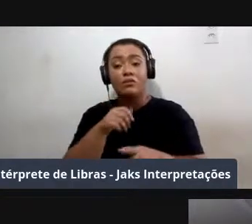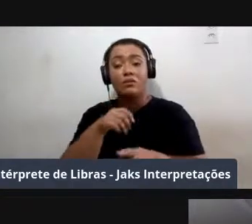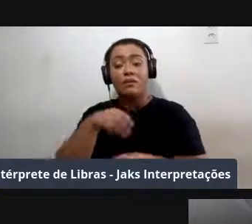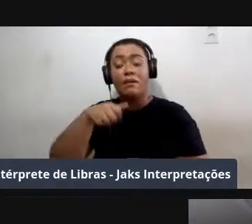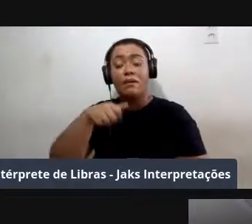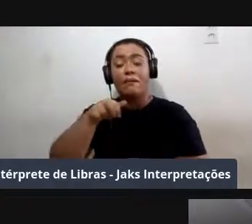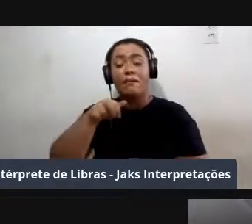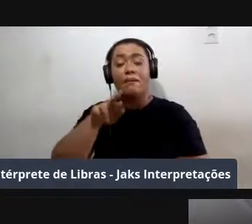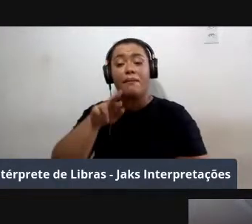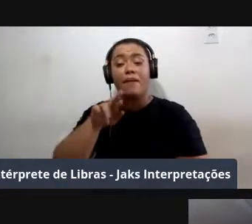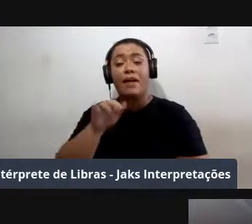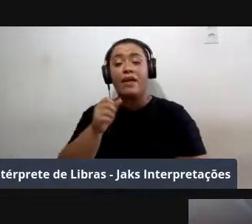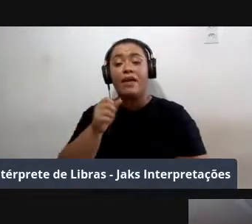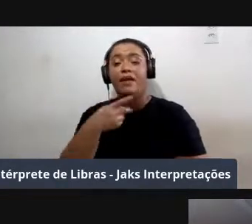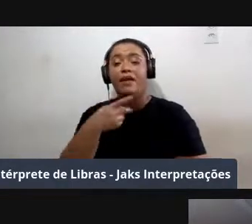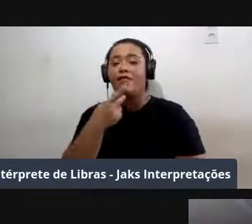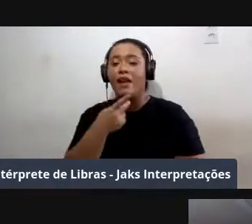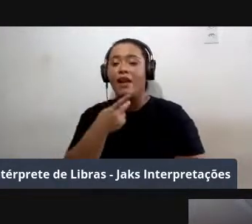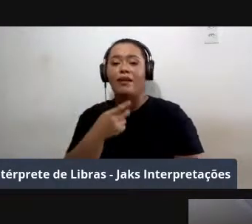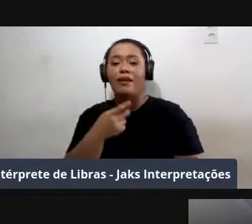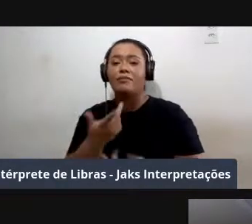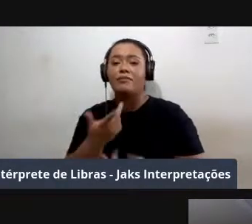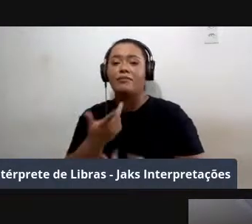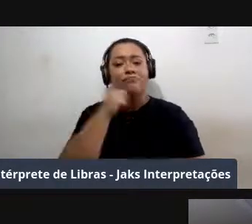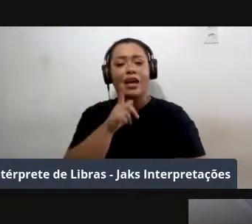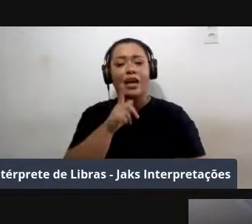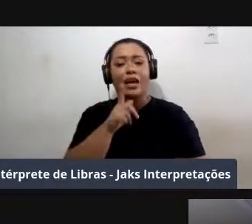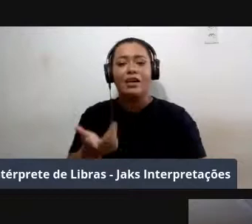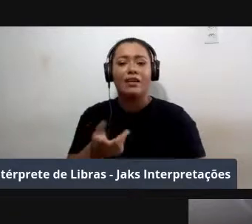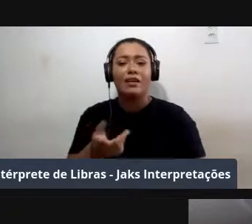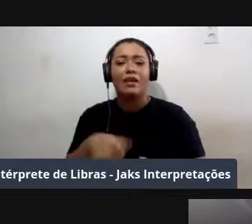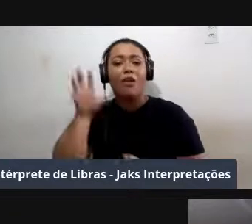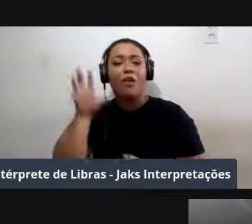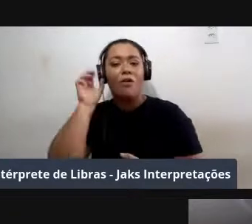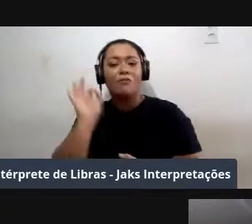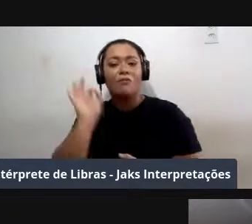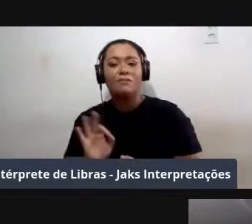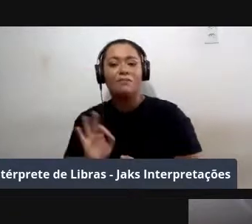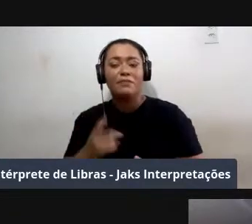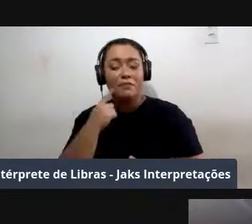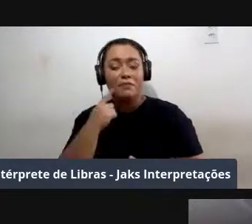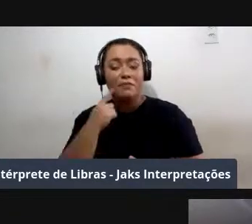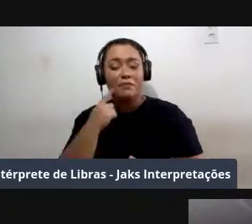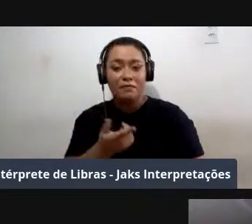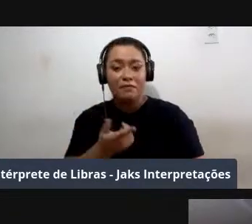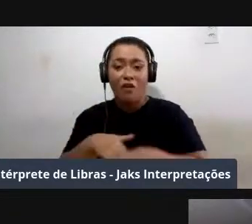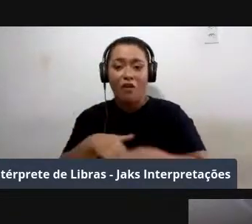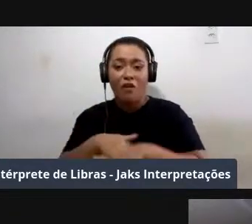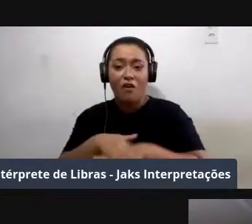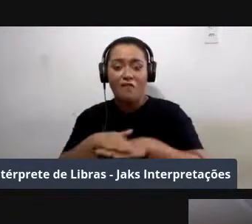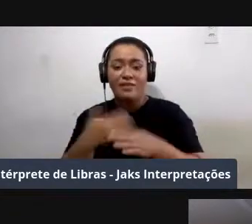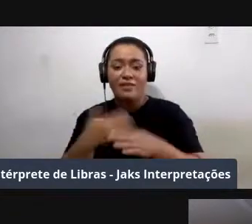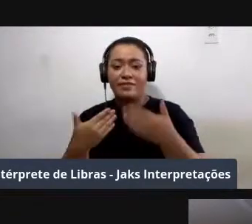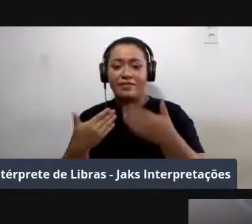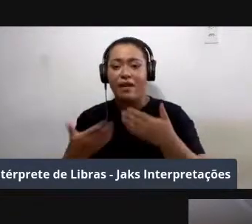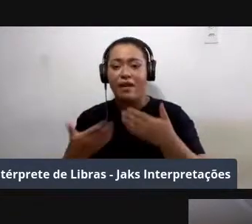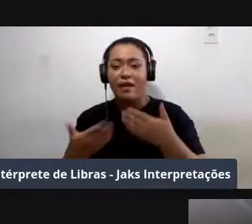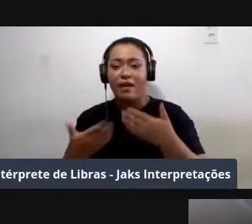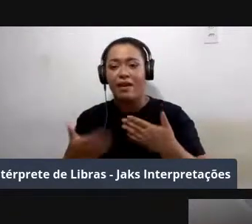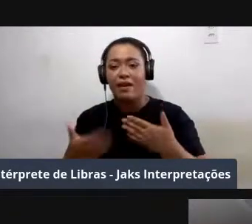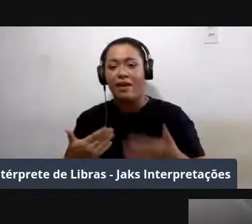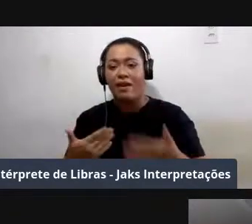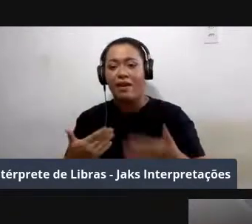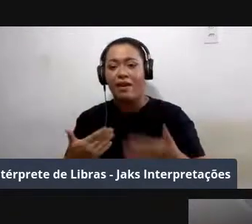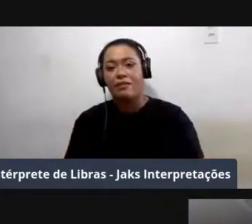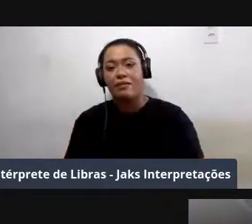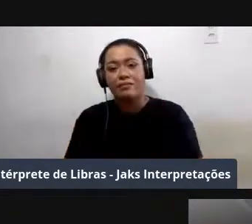abrir o áudio dela para a gente ouvir Maria das Dores? Ou é do aparelho dela? É do aparelho dela.